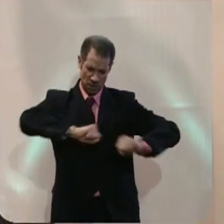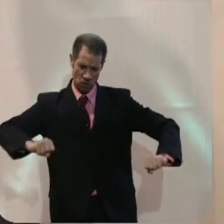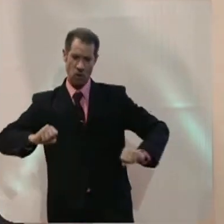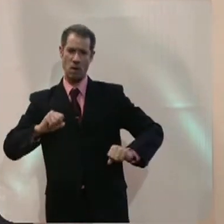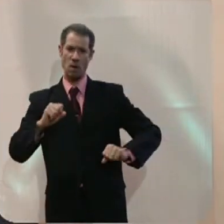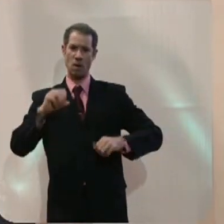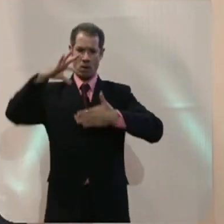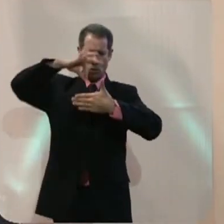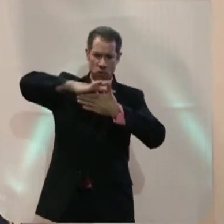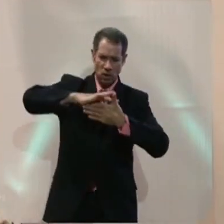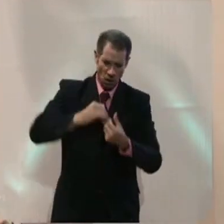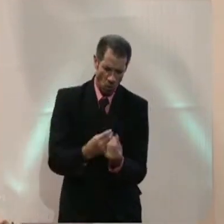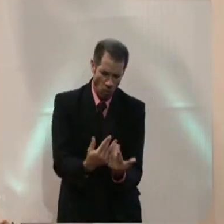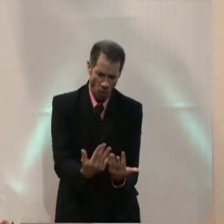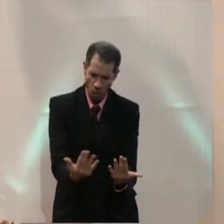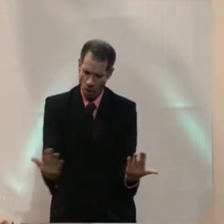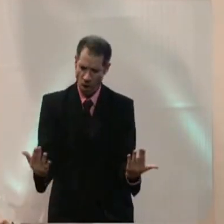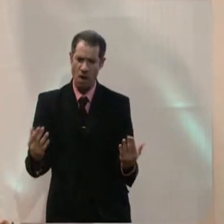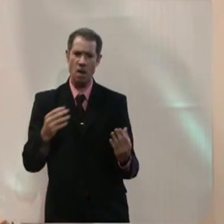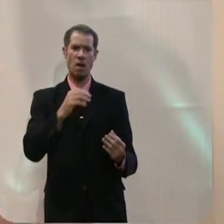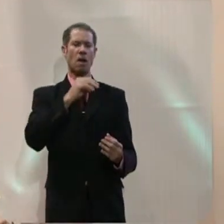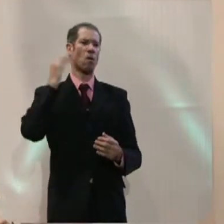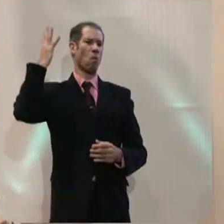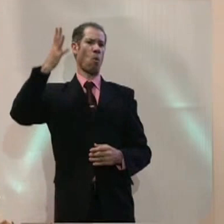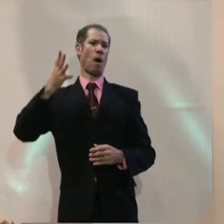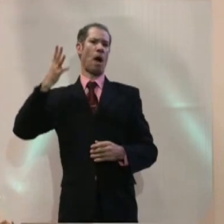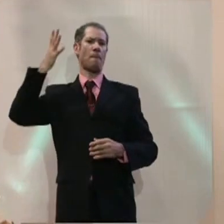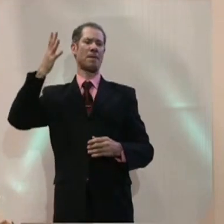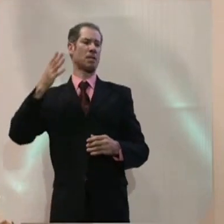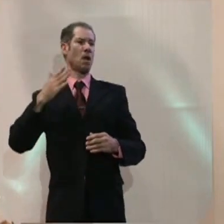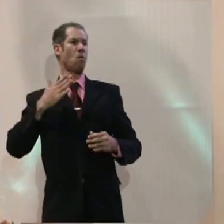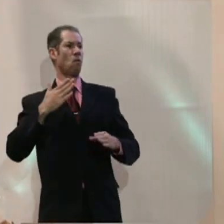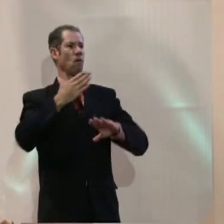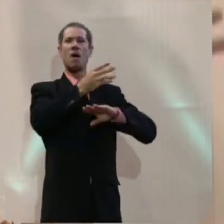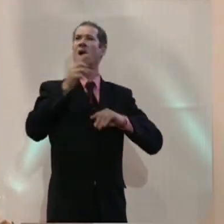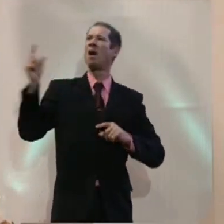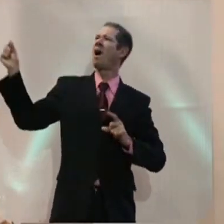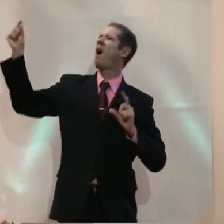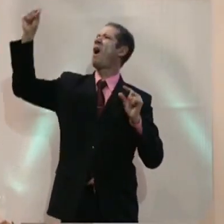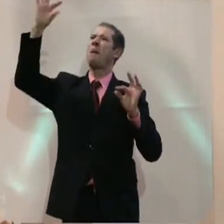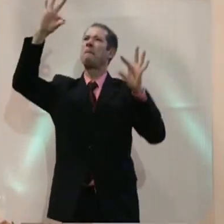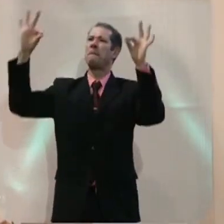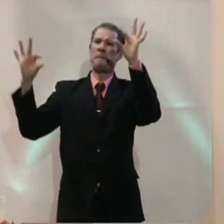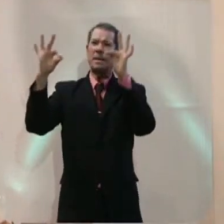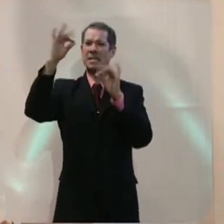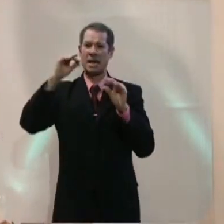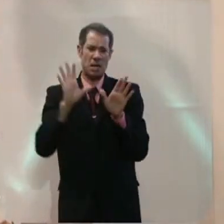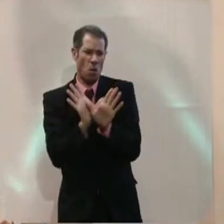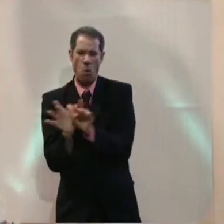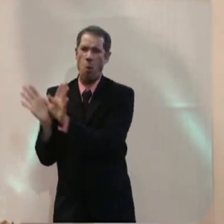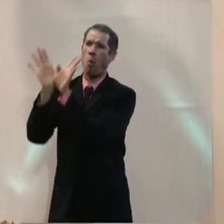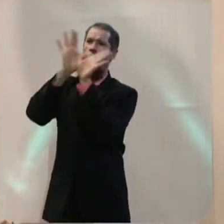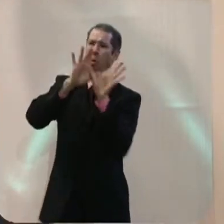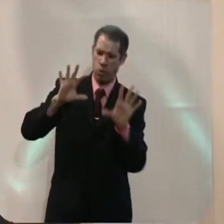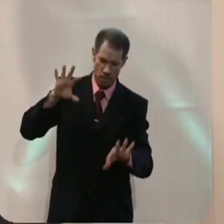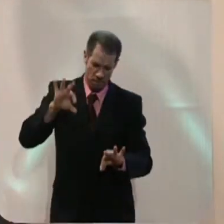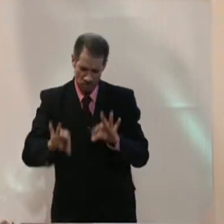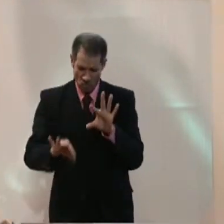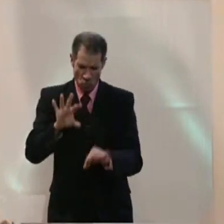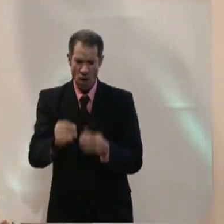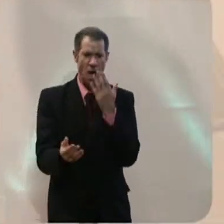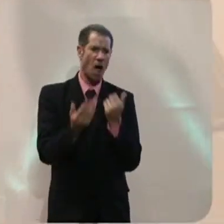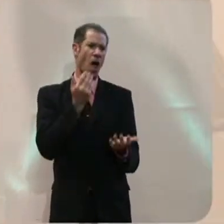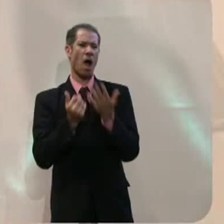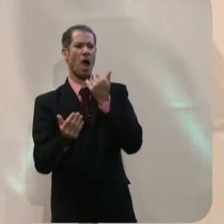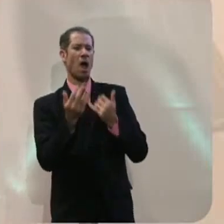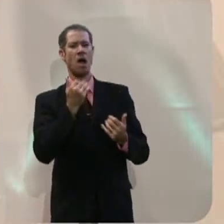grãos apareceram. E quando o caminhão saiu, começaram a aparecer passarinhos de tudo quanto era lado e começaram a comer os